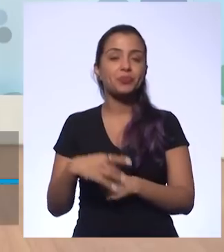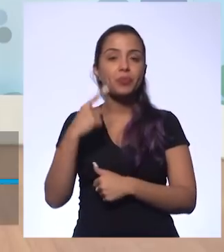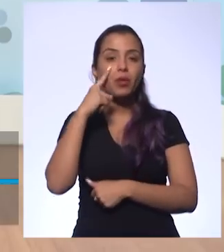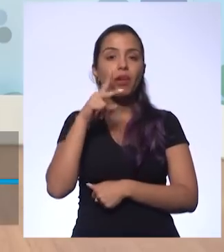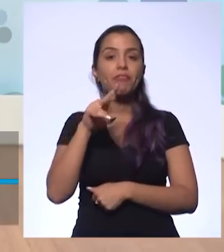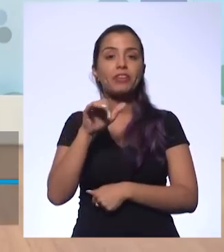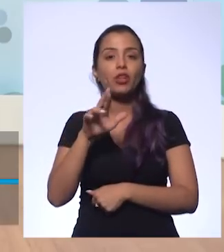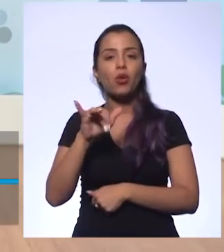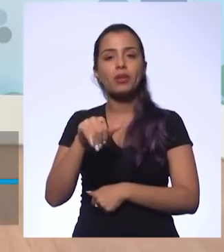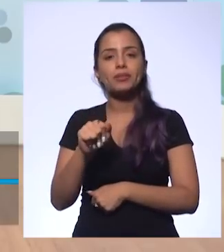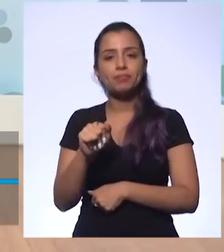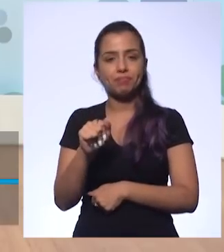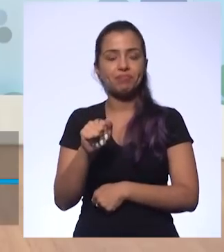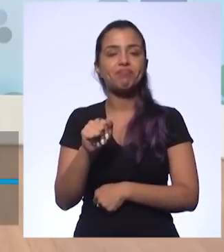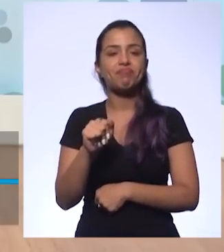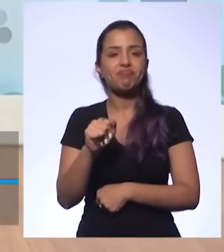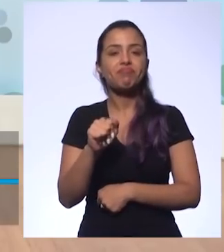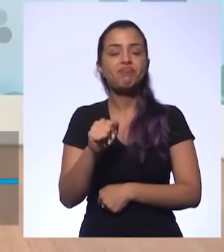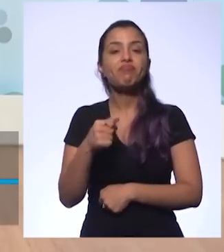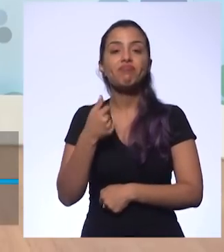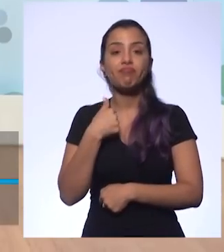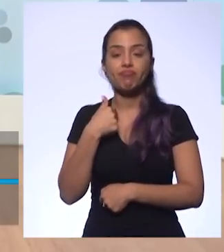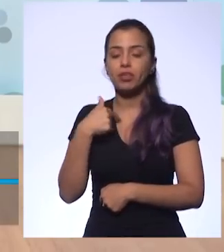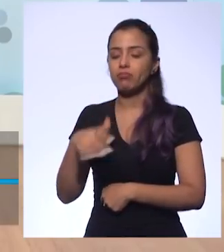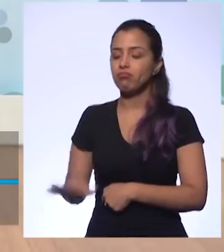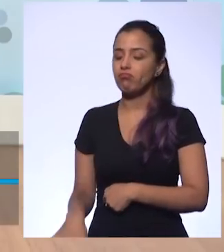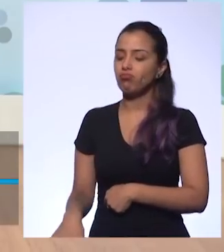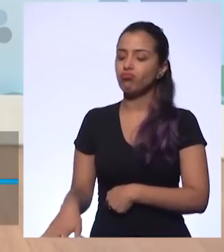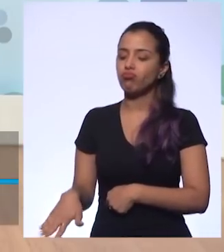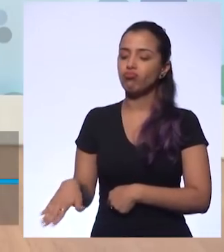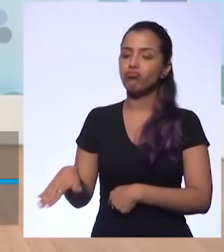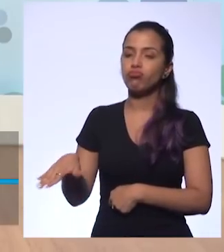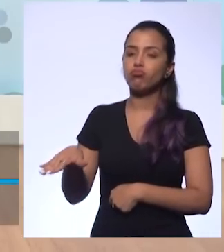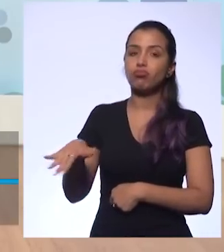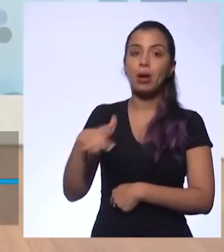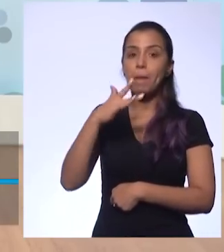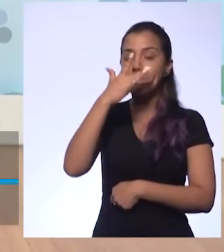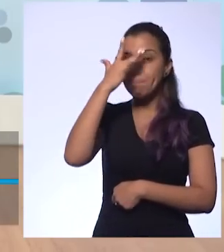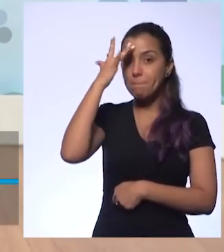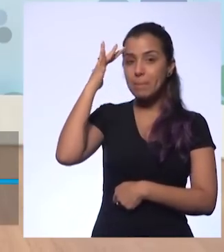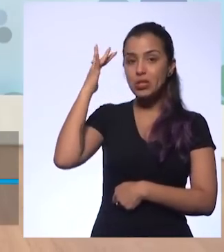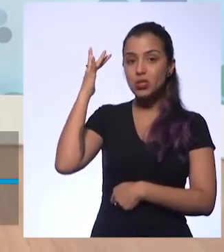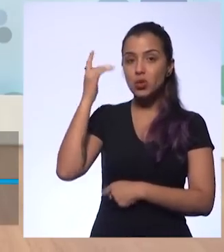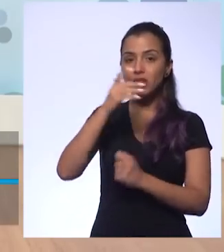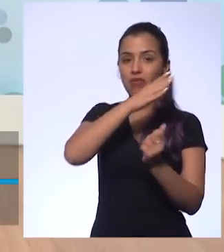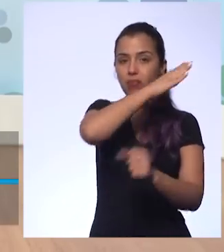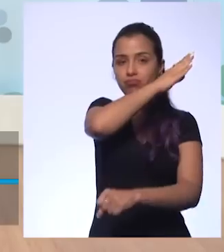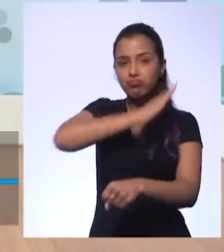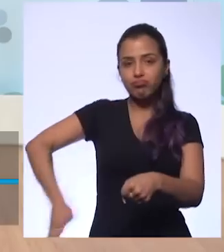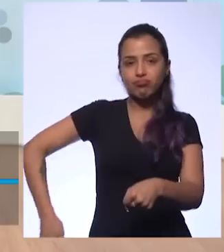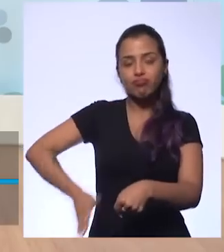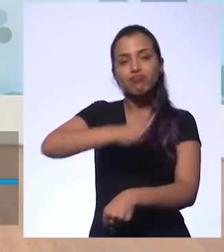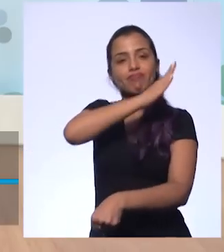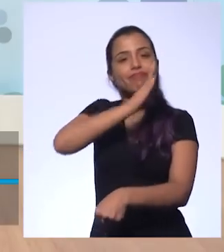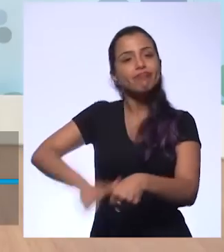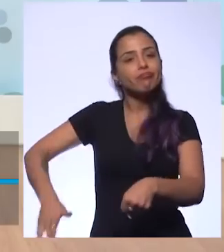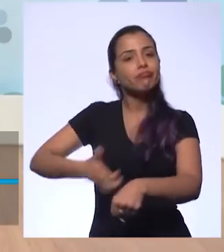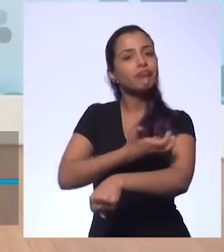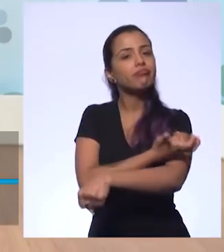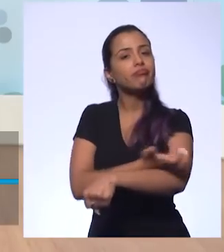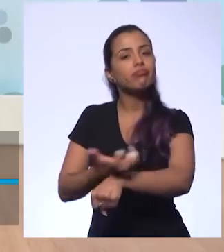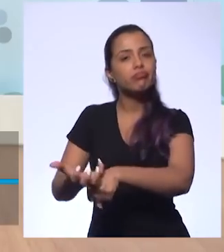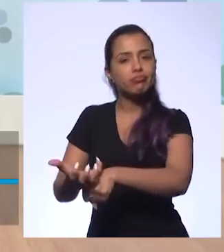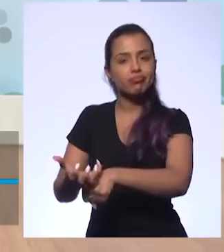Vitória. Enquanto eu ia crescendo, as Ah, pessoas estavam cortando esse mato. enquanto. Enquanto eu